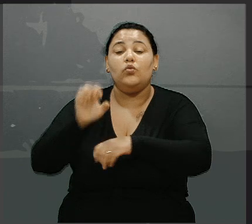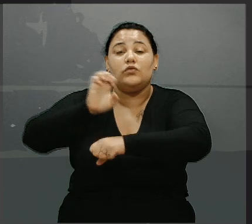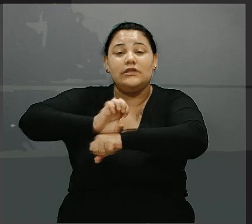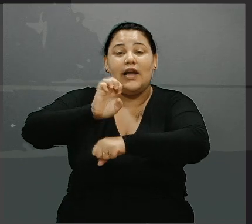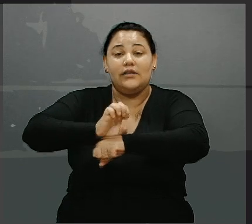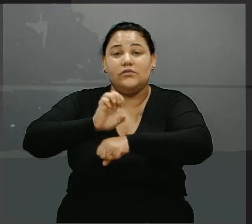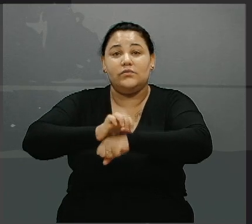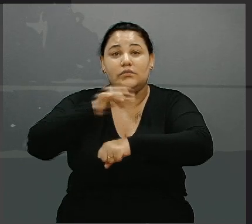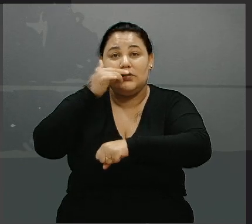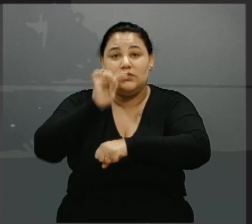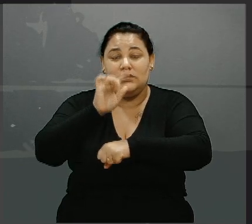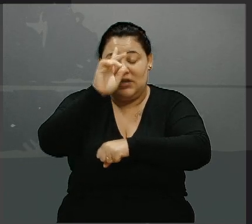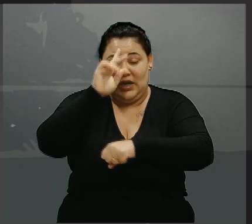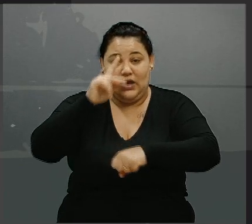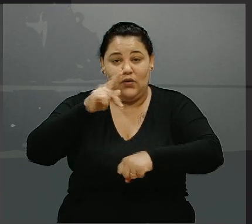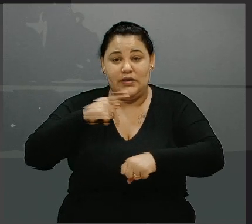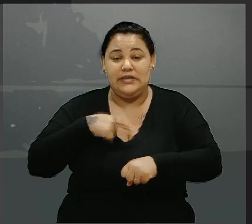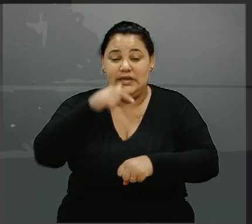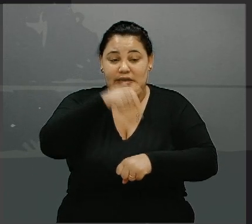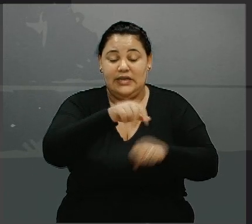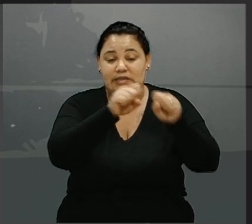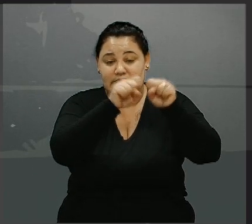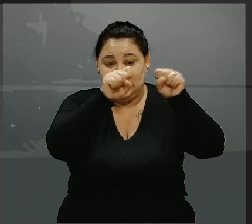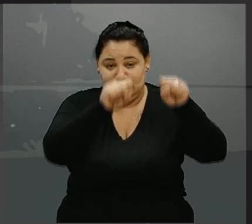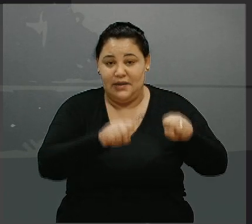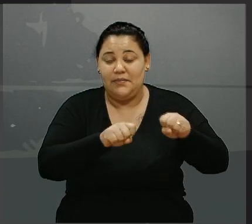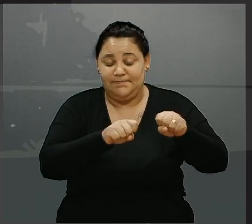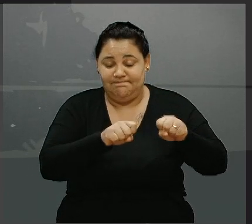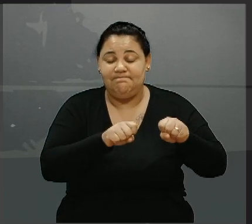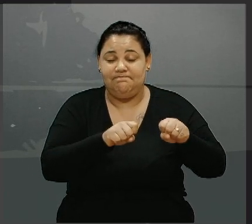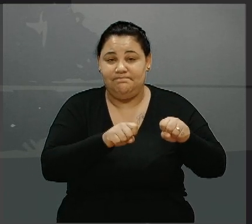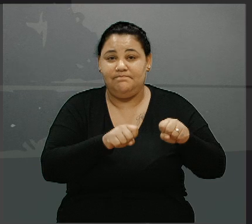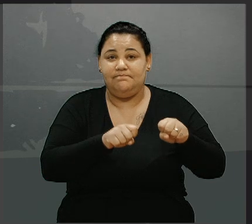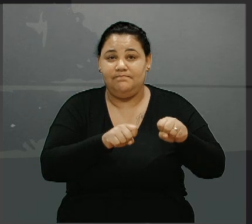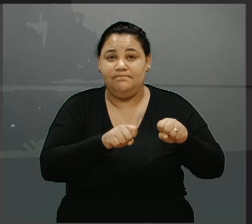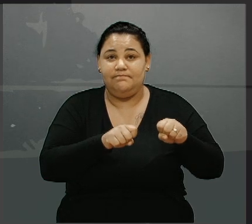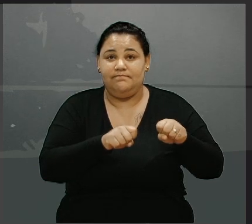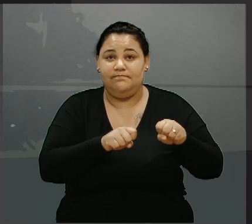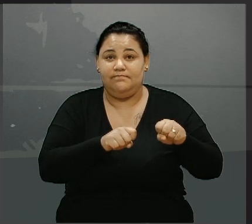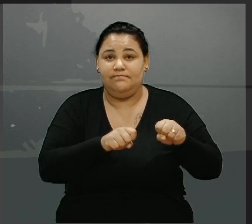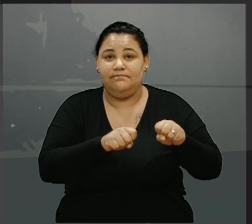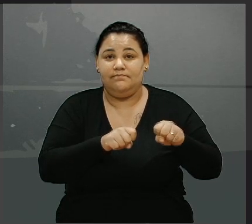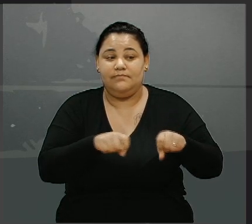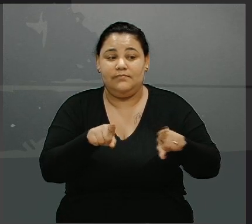para reconhecerem que esse sistema é injusto e que o